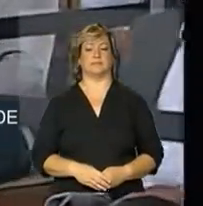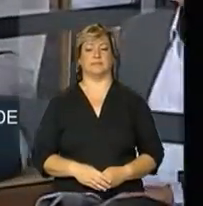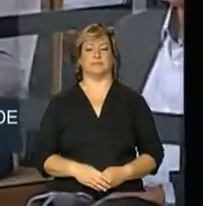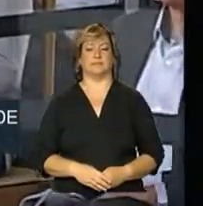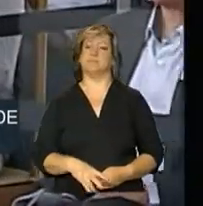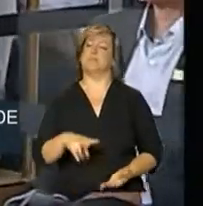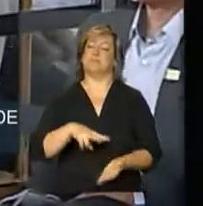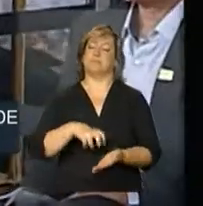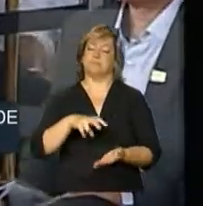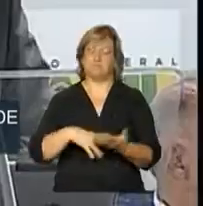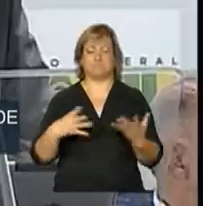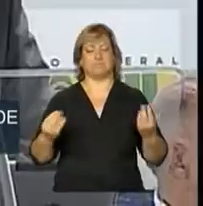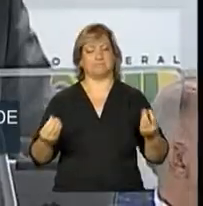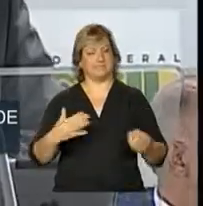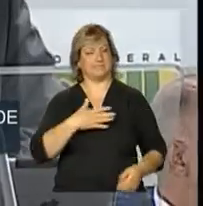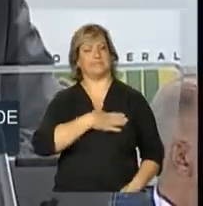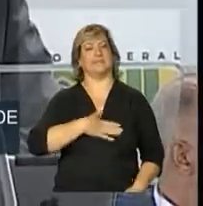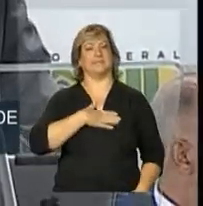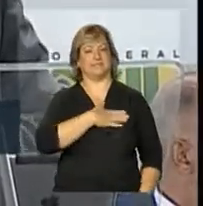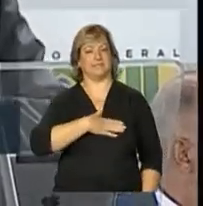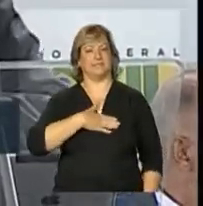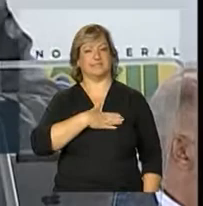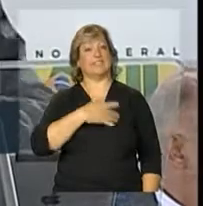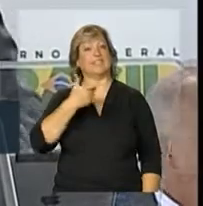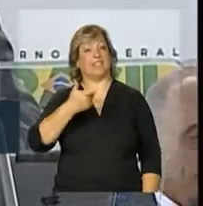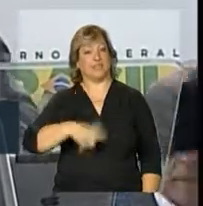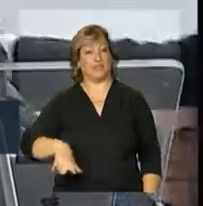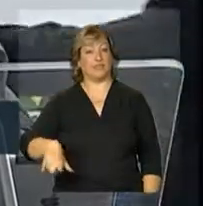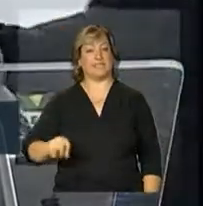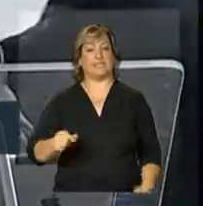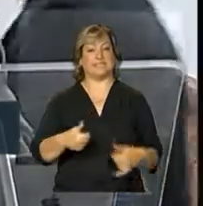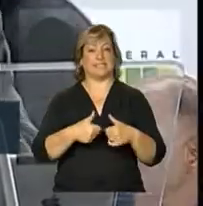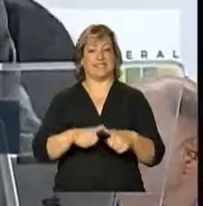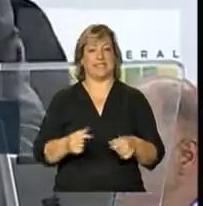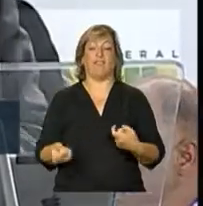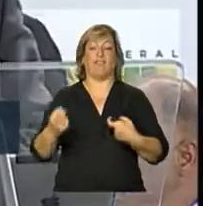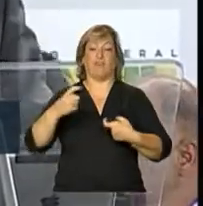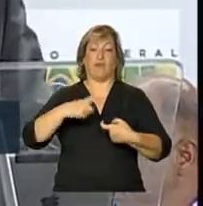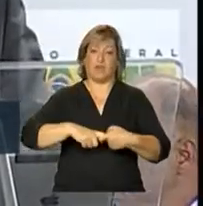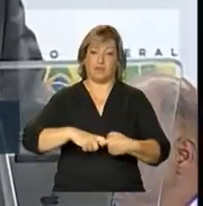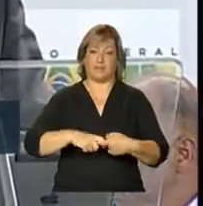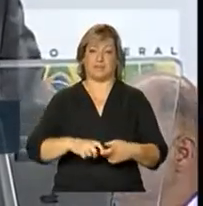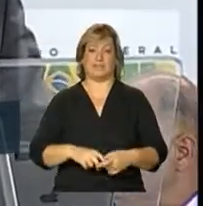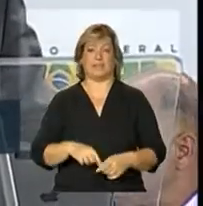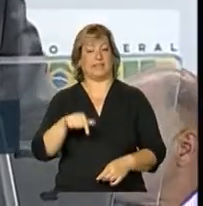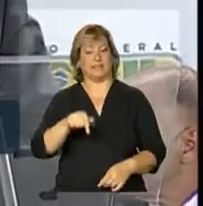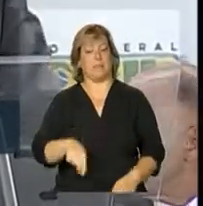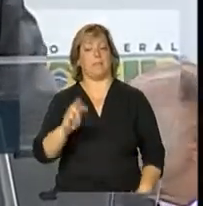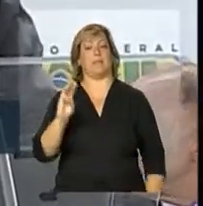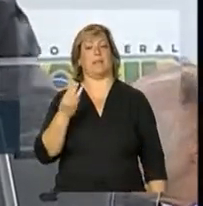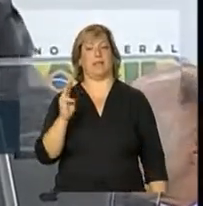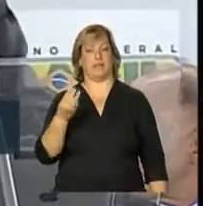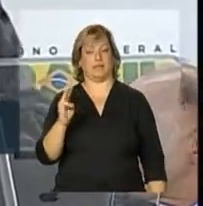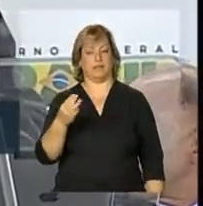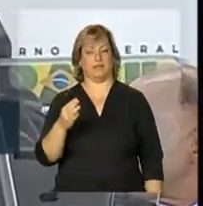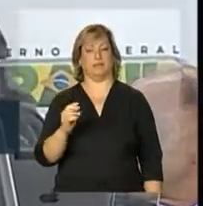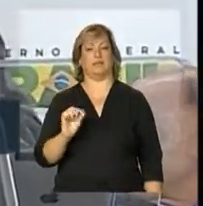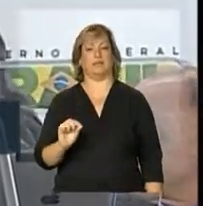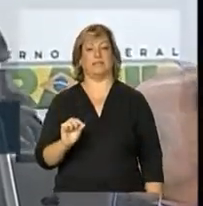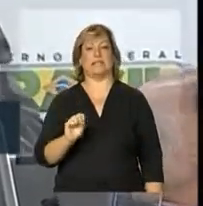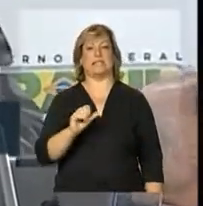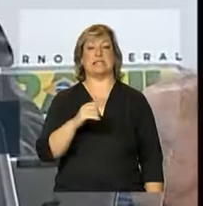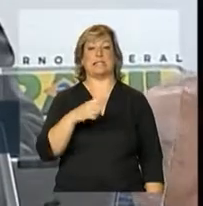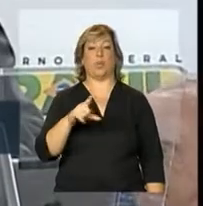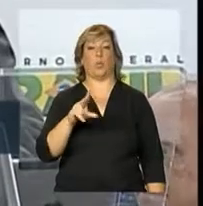Uma alegria muito grande, mais uma vez, estar de volta ao Maranhão, a São